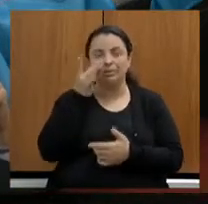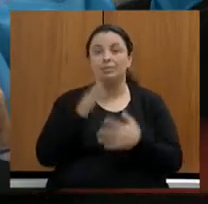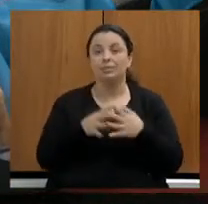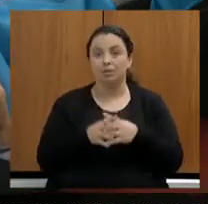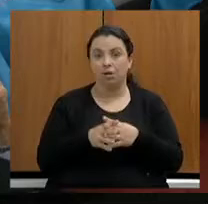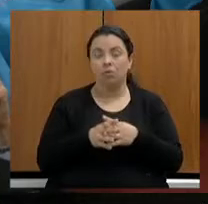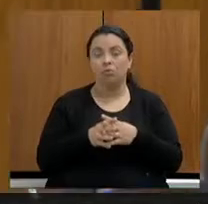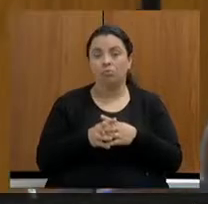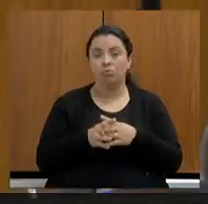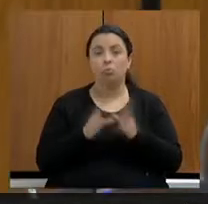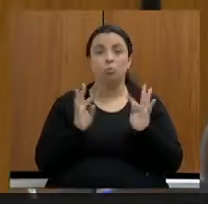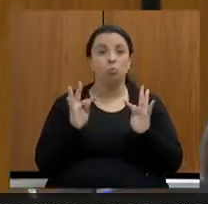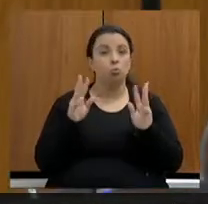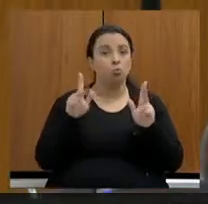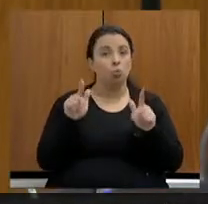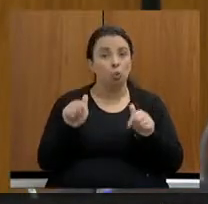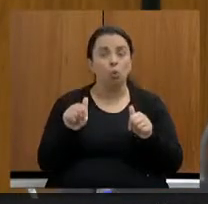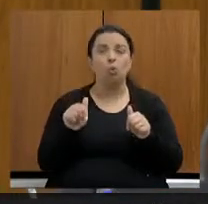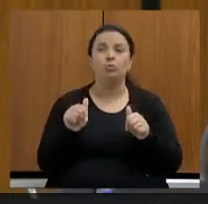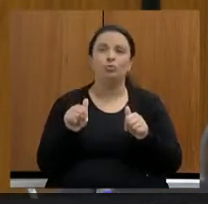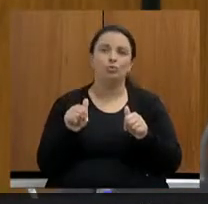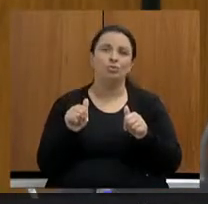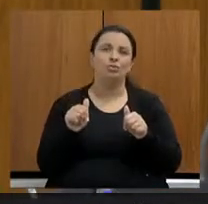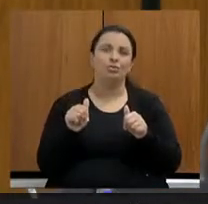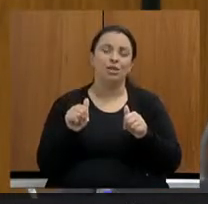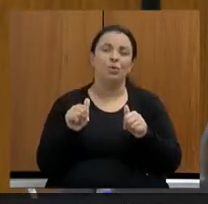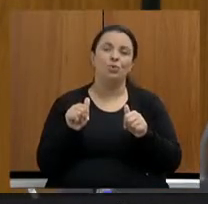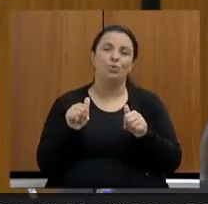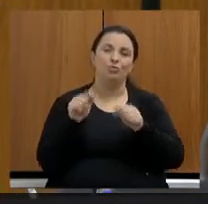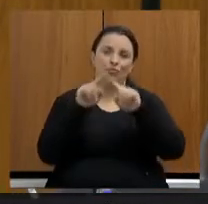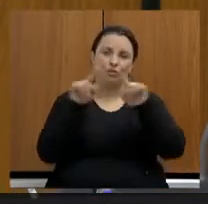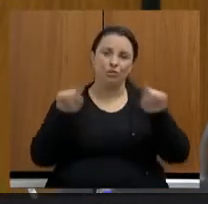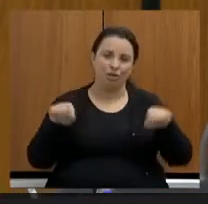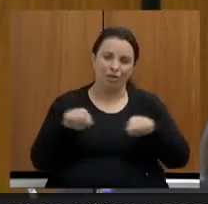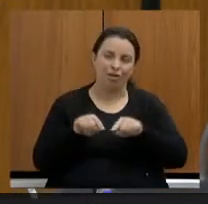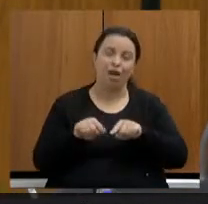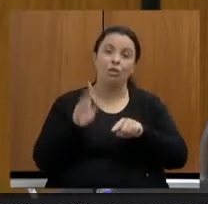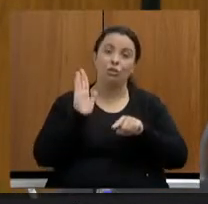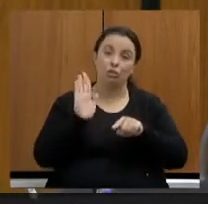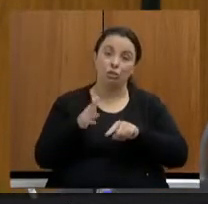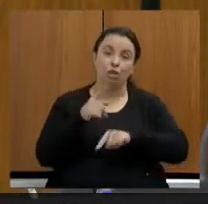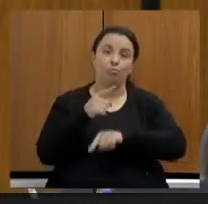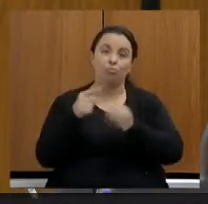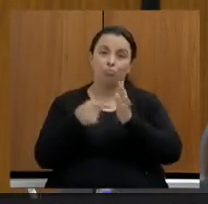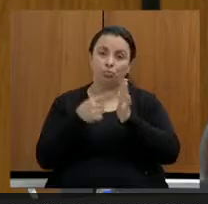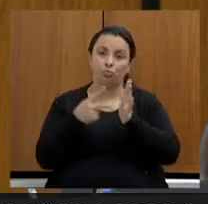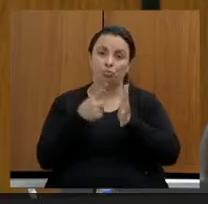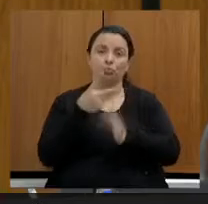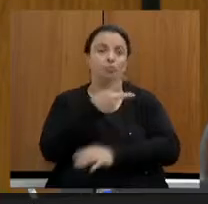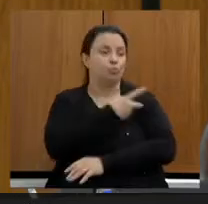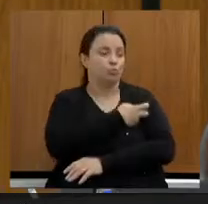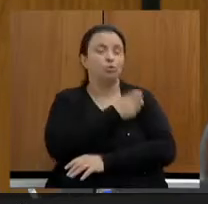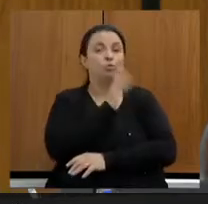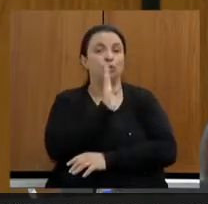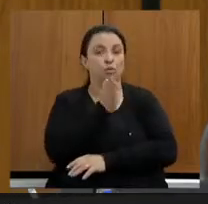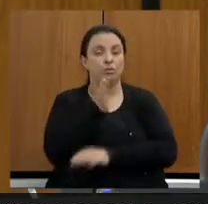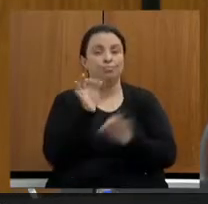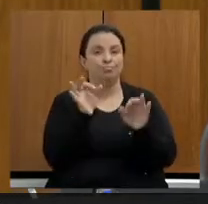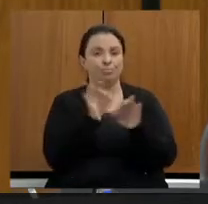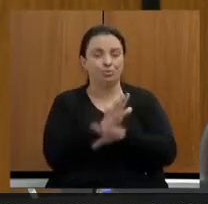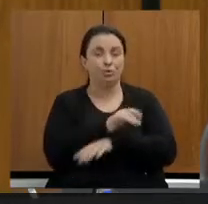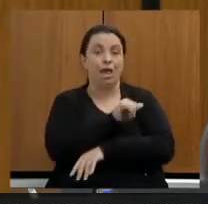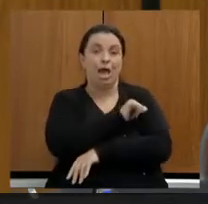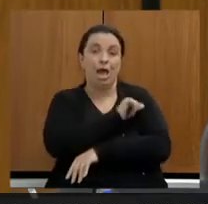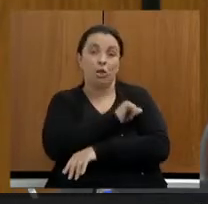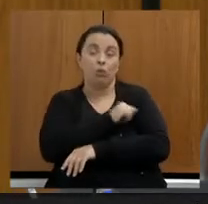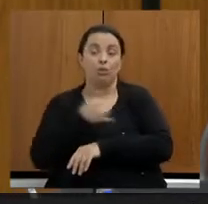serventuários da Educação no estão com vacinação completa alunos aí a partir de 12 anos também já